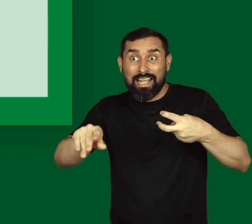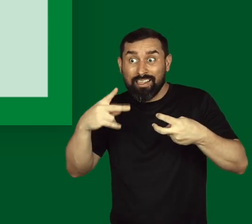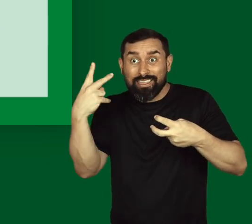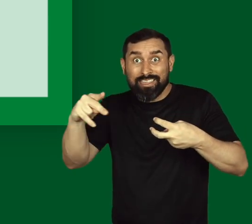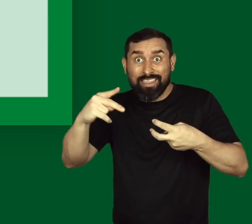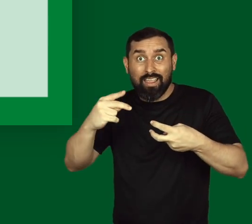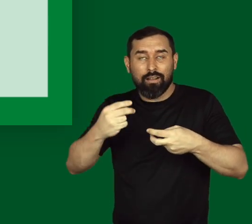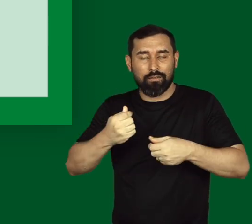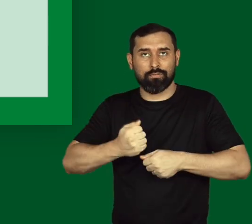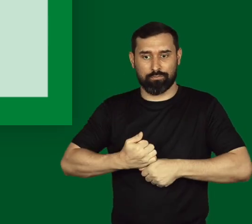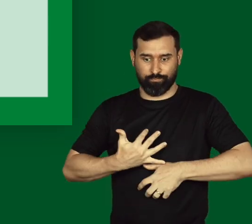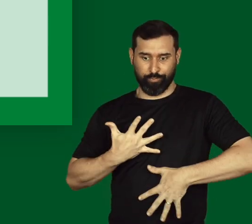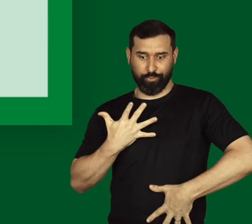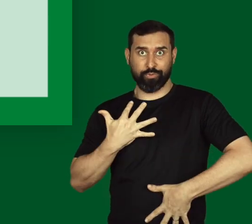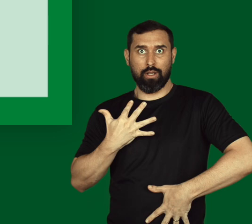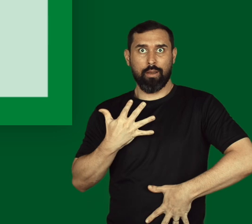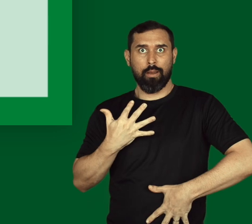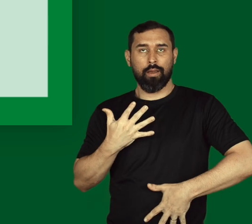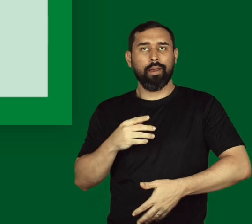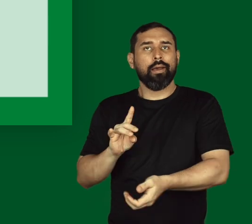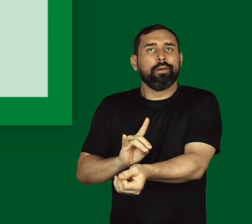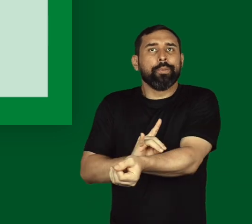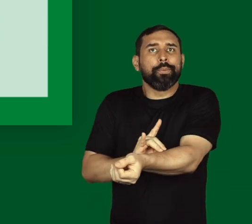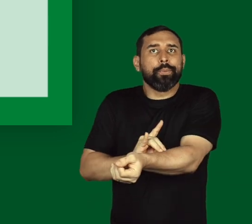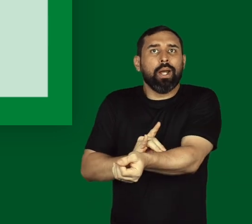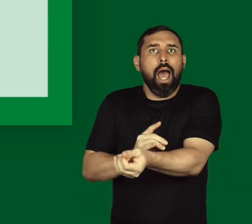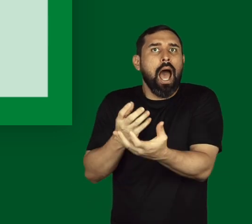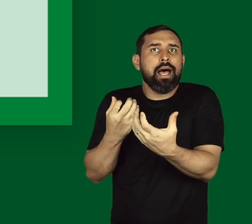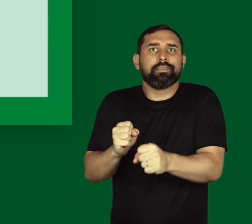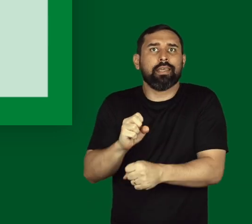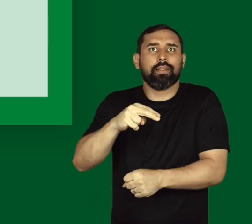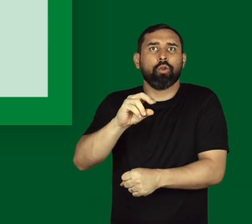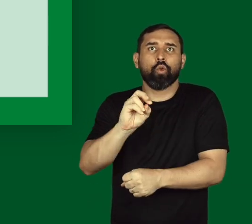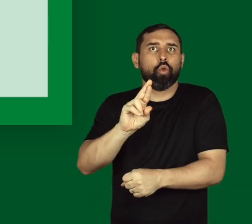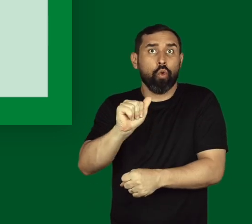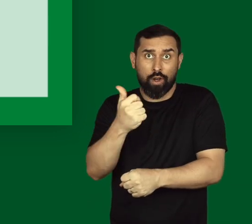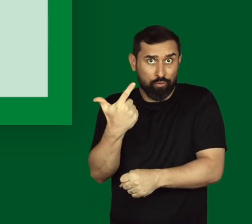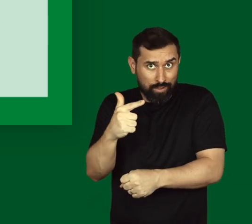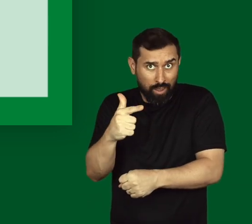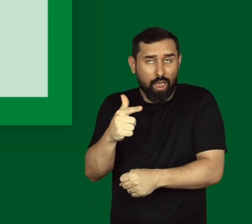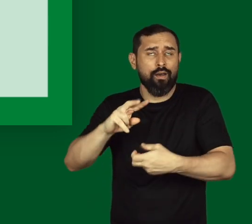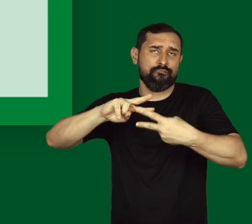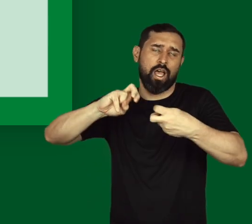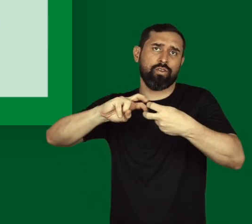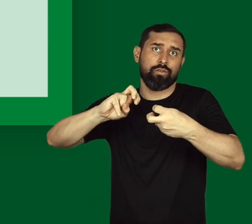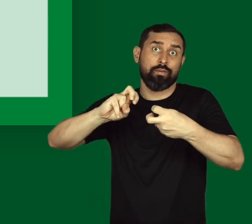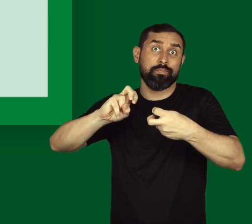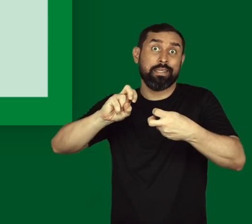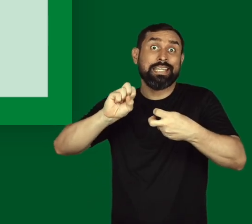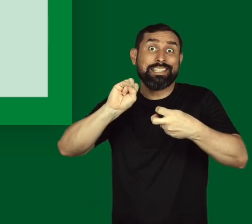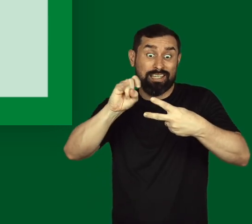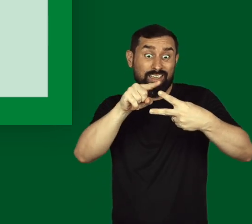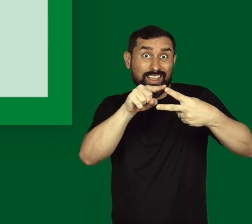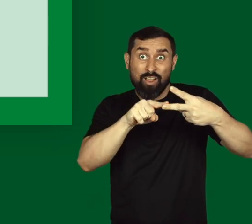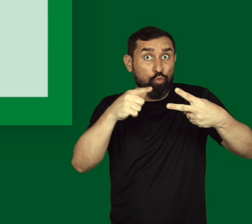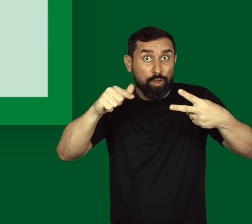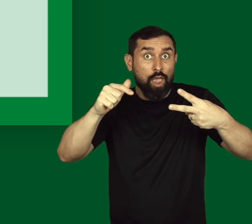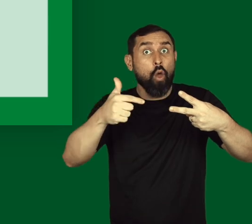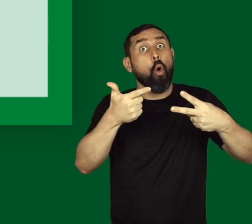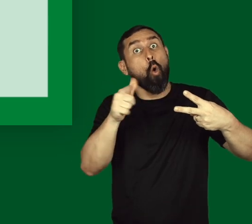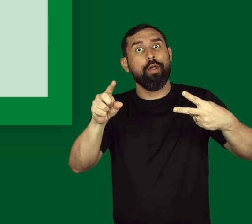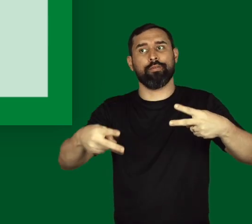choque vasodilatado não responsivo à nora. E tem 2 outras drogas que podem ser usadas se você não tiver nora